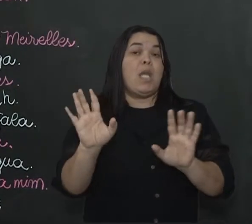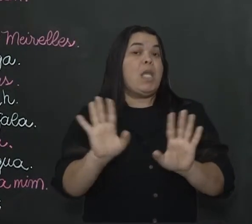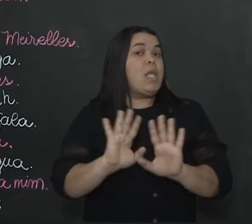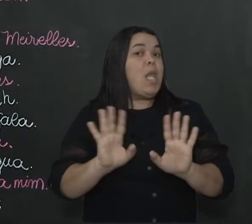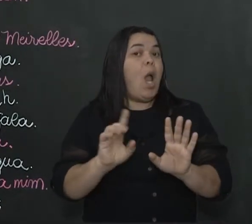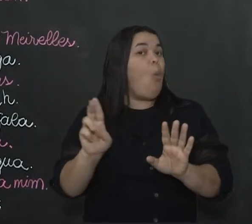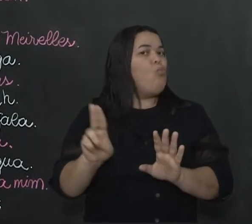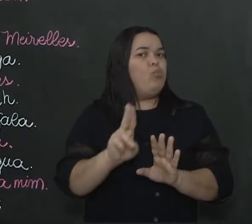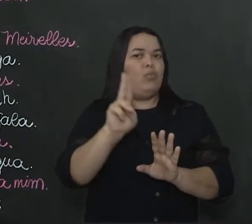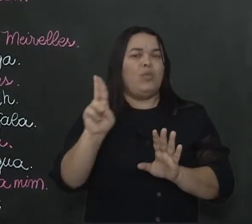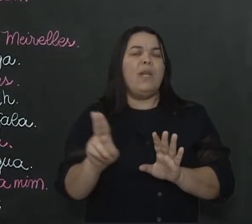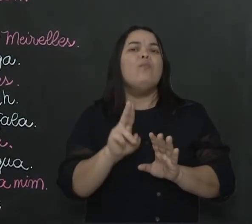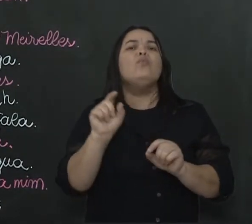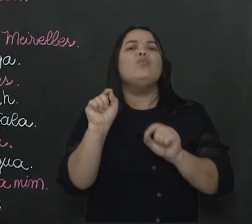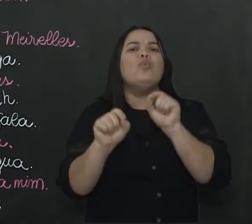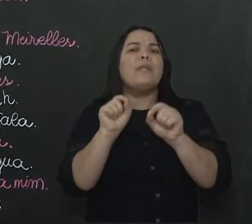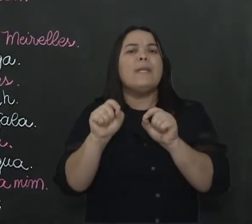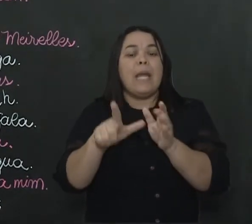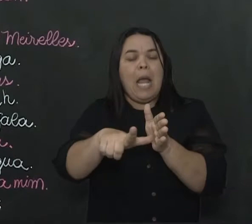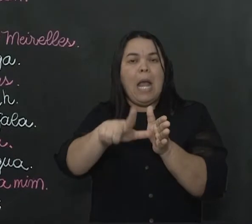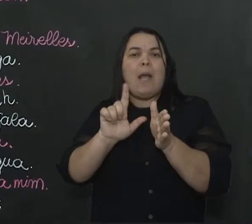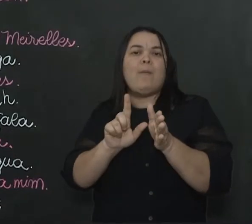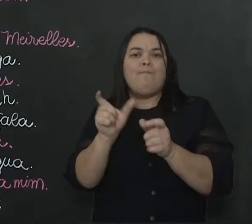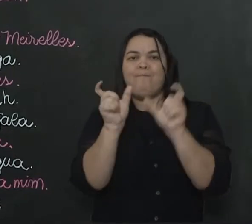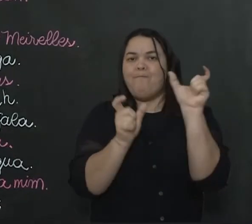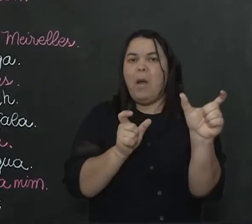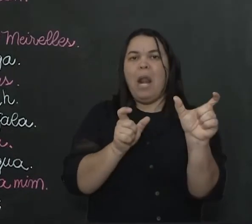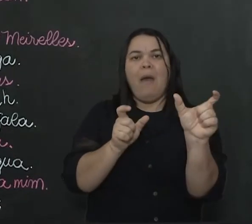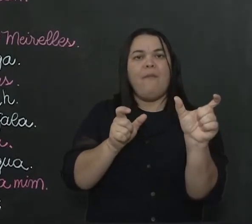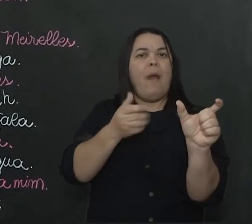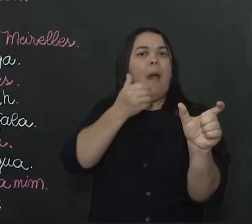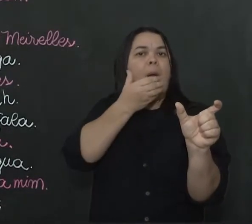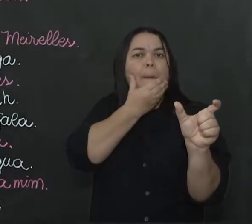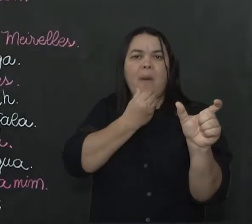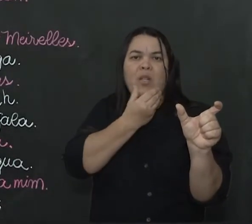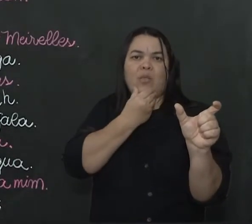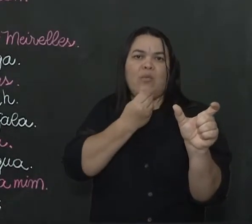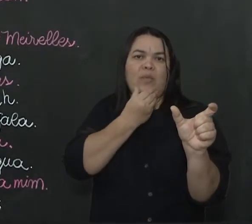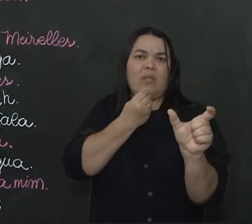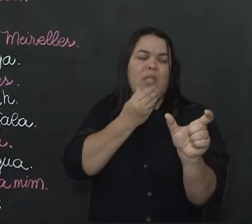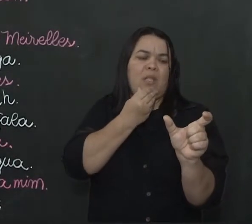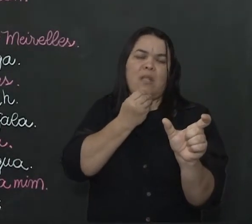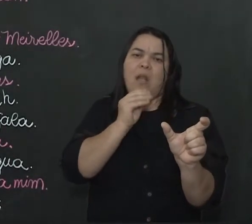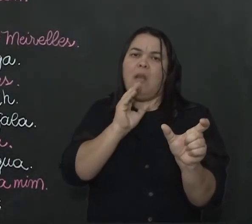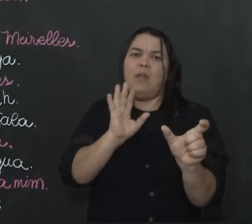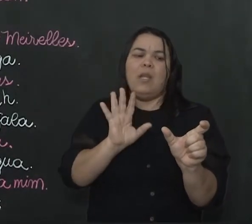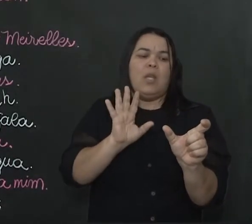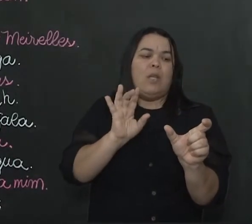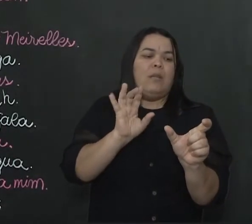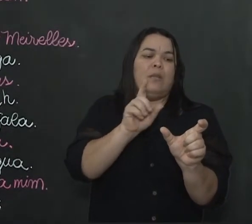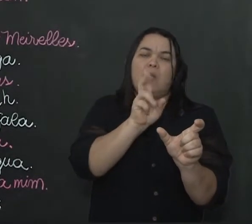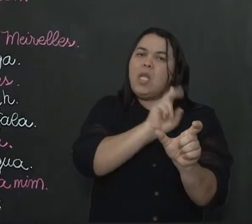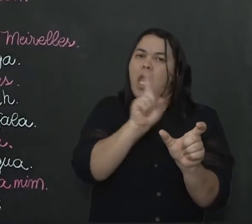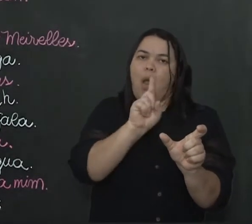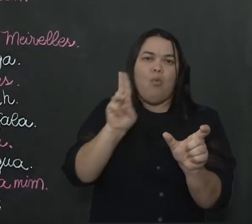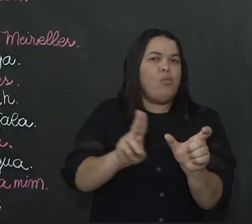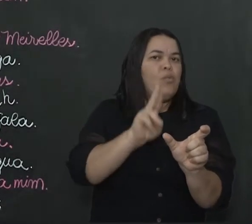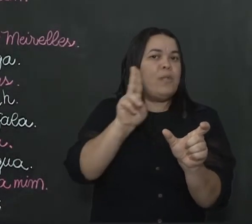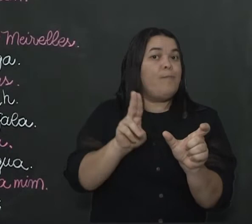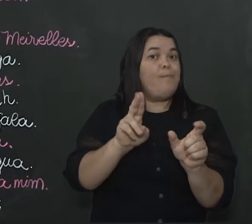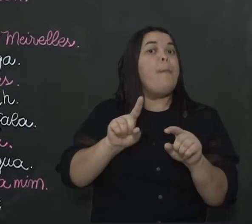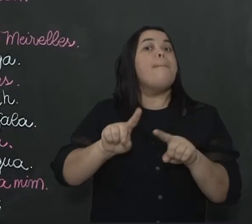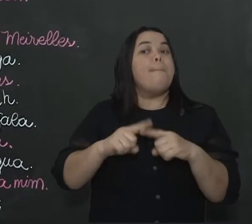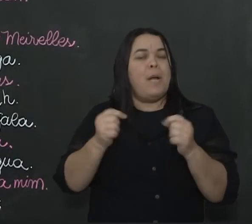da crase antes de palavras masculinas. Tem gente que decora isso e acha que só pode usar com palavras femininas, mas pode acontecer